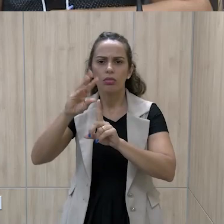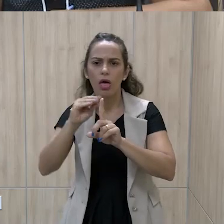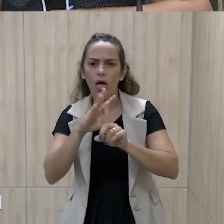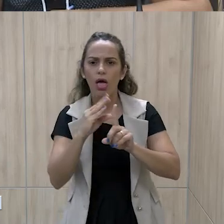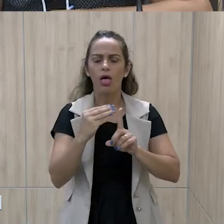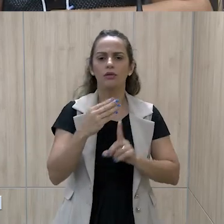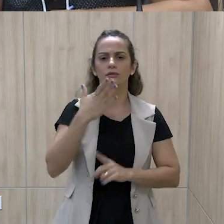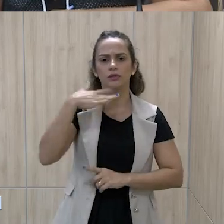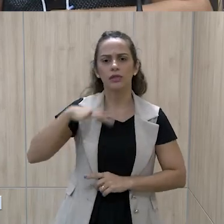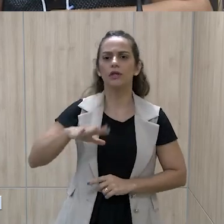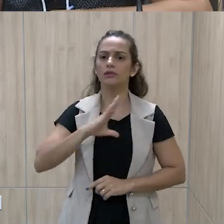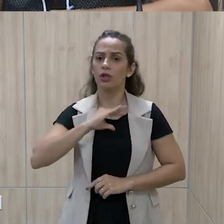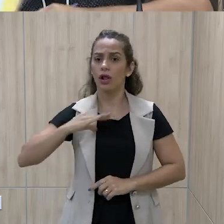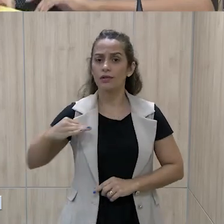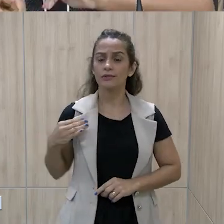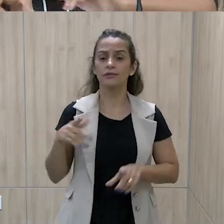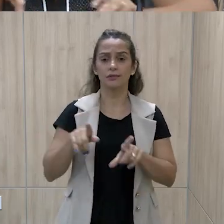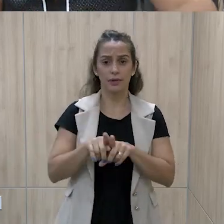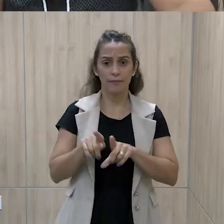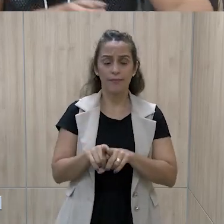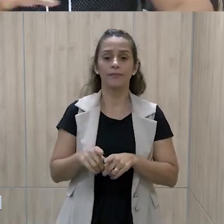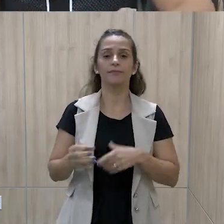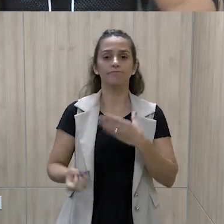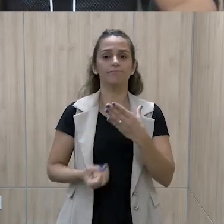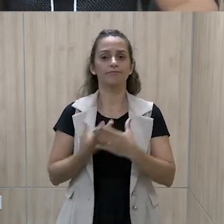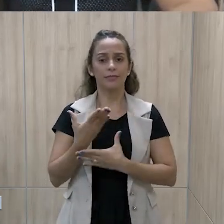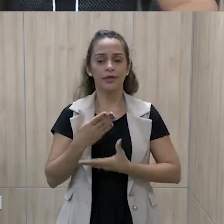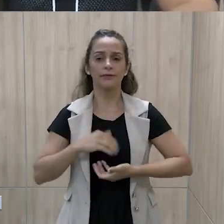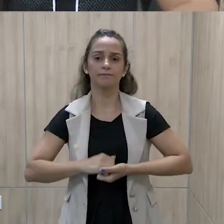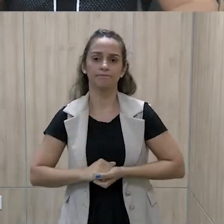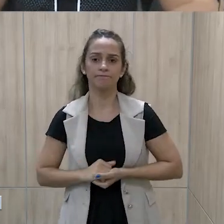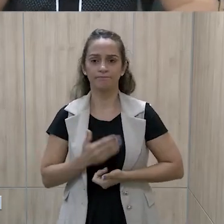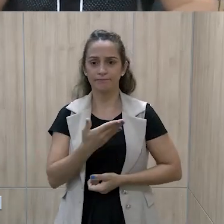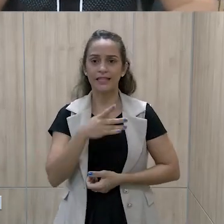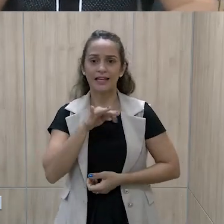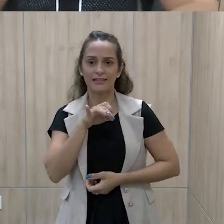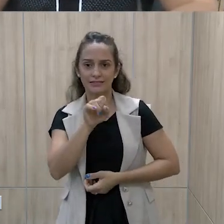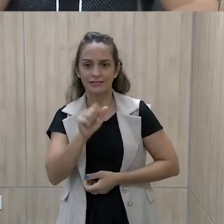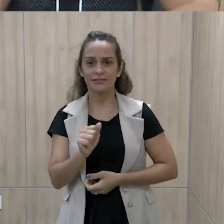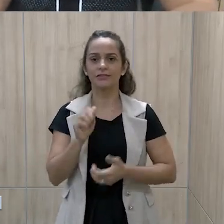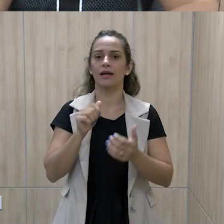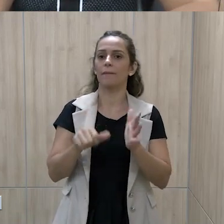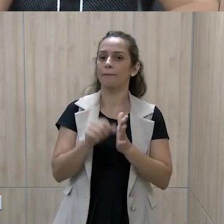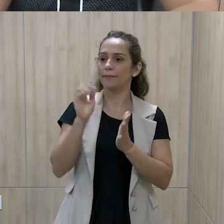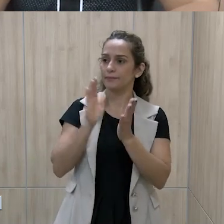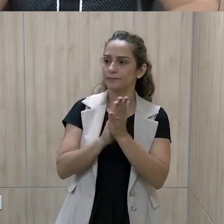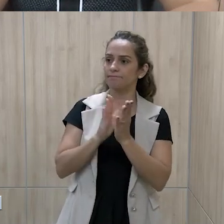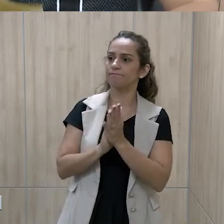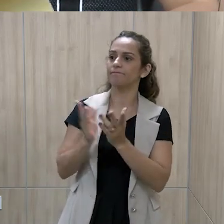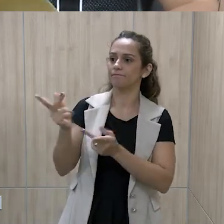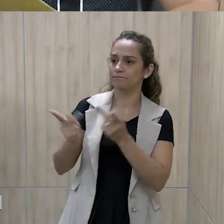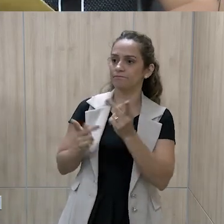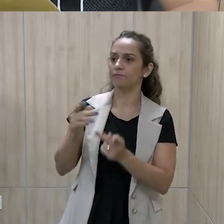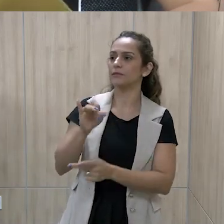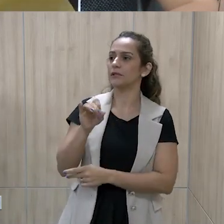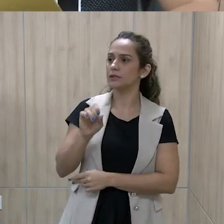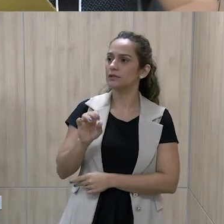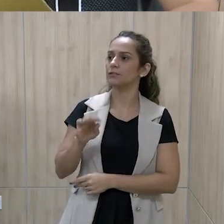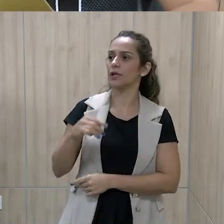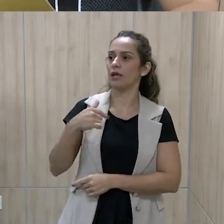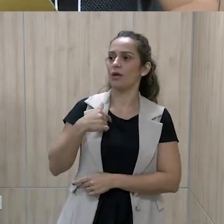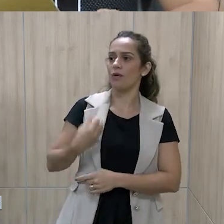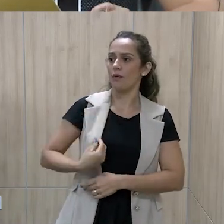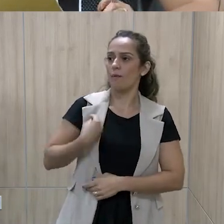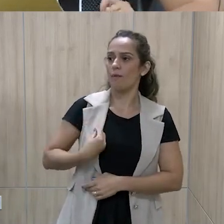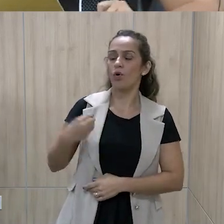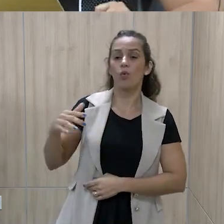e tráfico de criança e adolescente relatoria deputada Taíssa primeiramente parabenizar Deputado Ismael Crispim pelo projeto